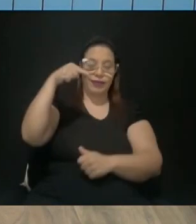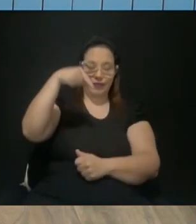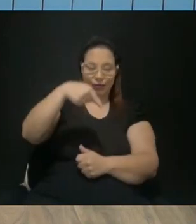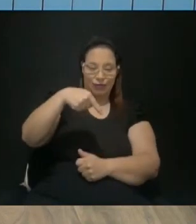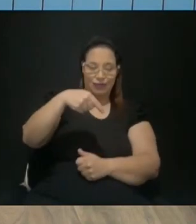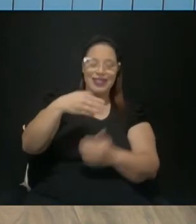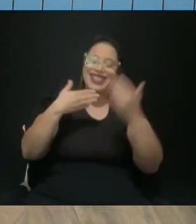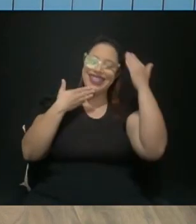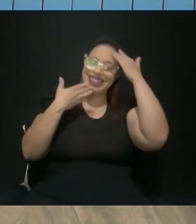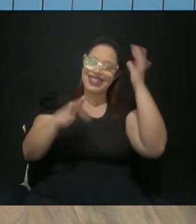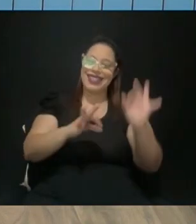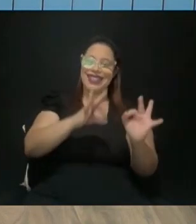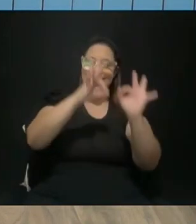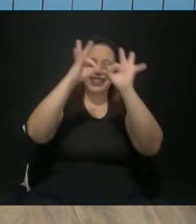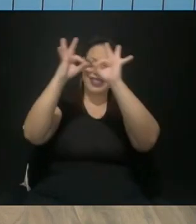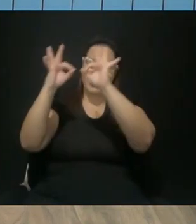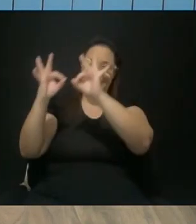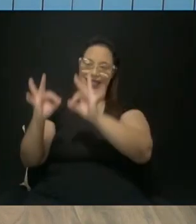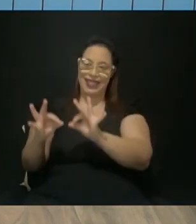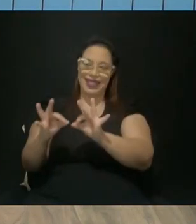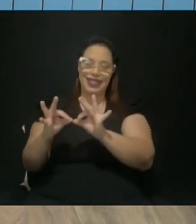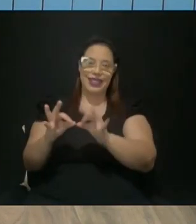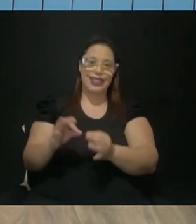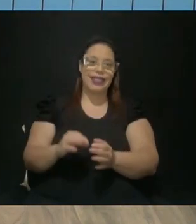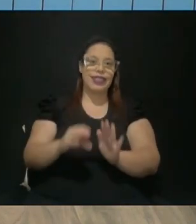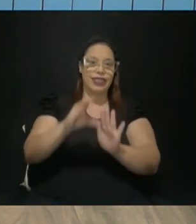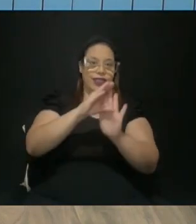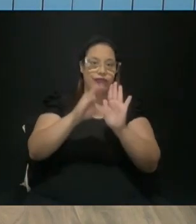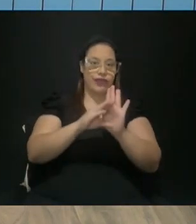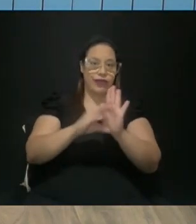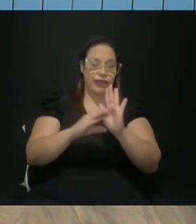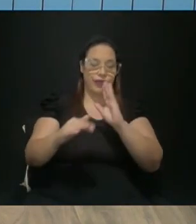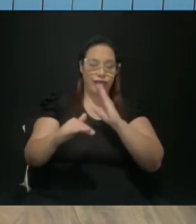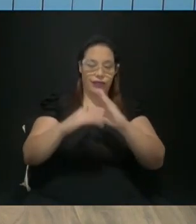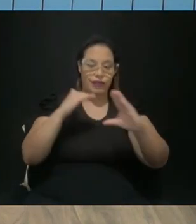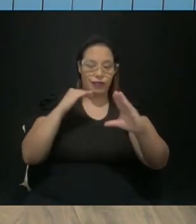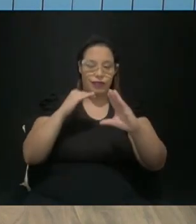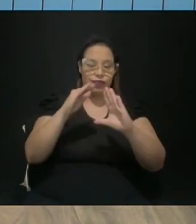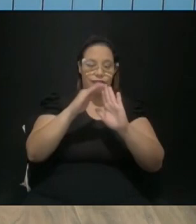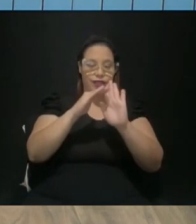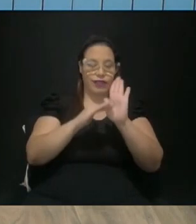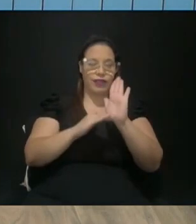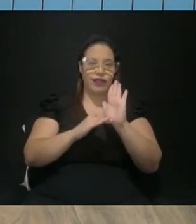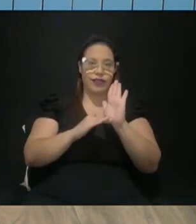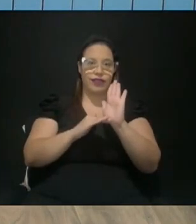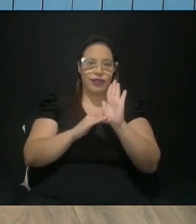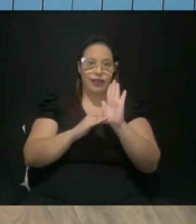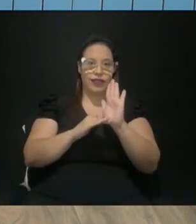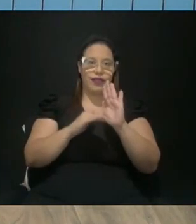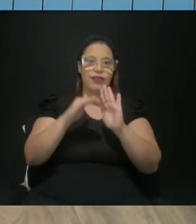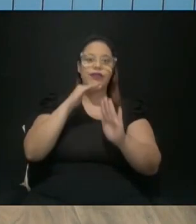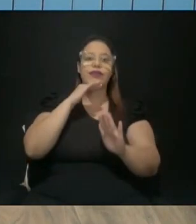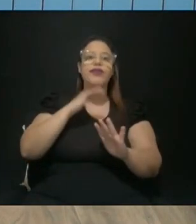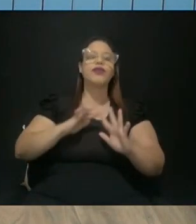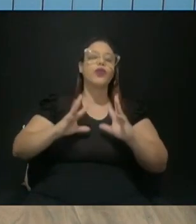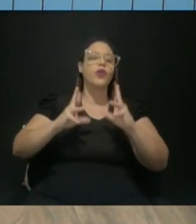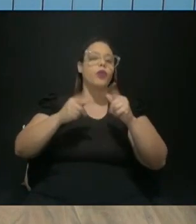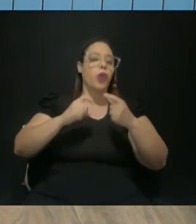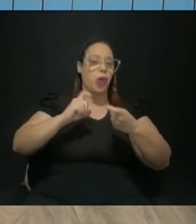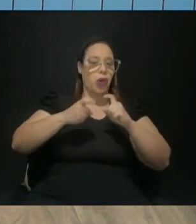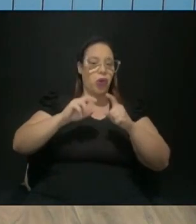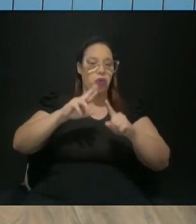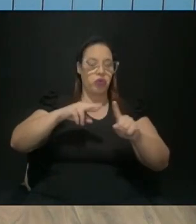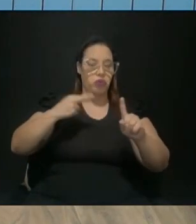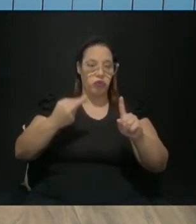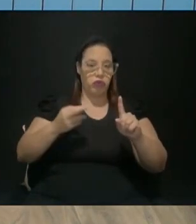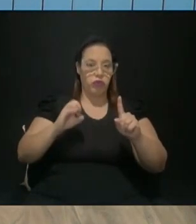obrigado pela sua companhia, pela sua audiência. Continue na nossa programação, tarde de muitas reuniões de comissões, 6 horas tem